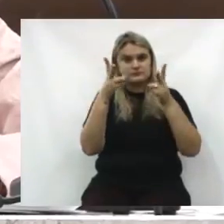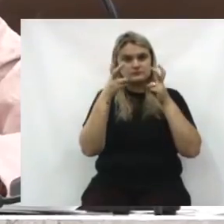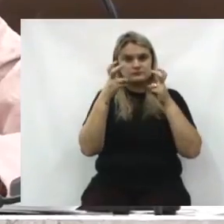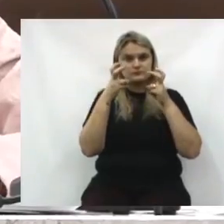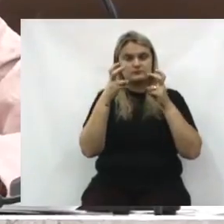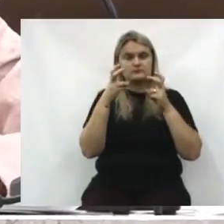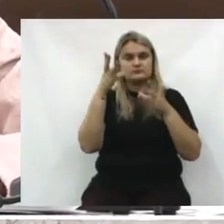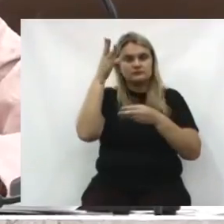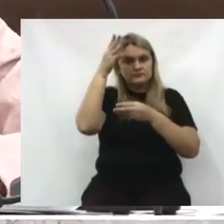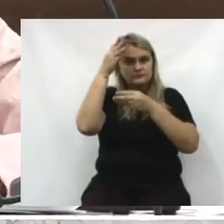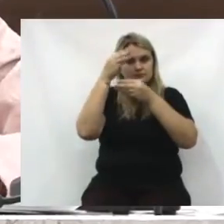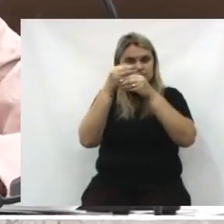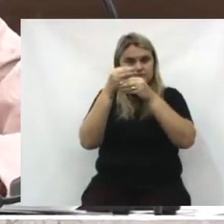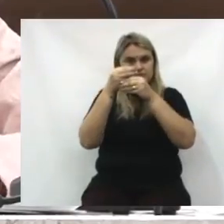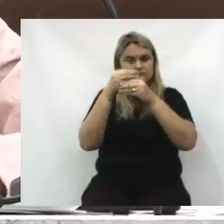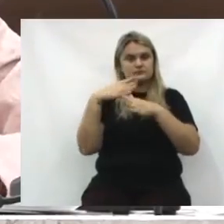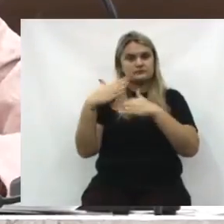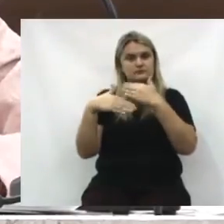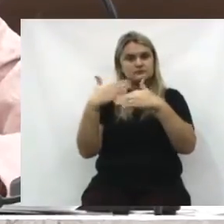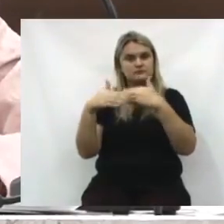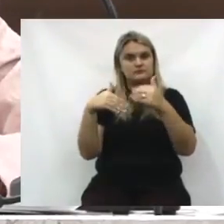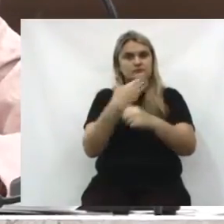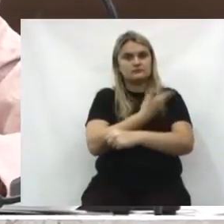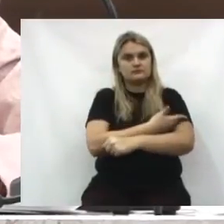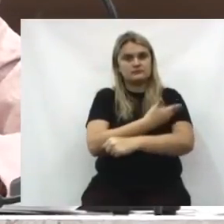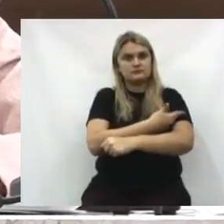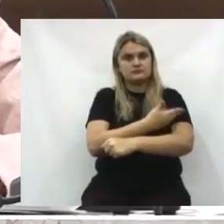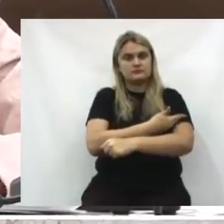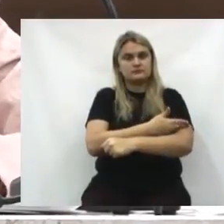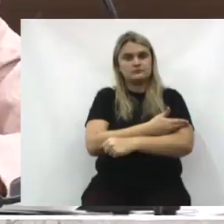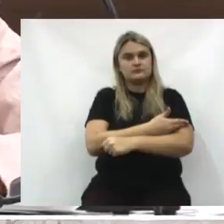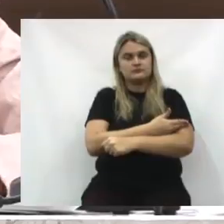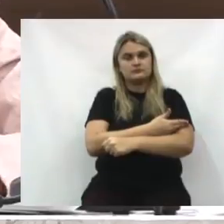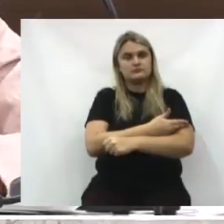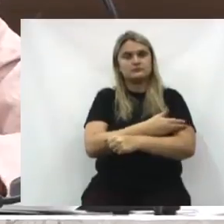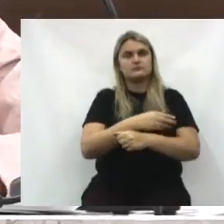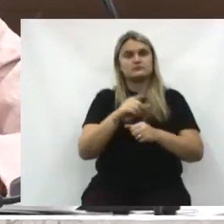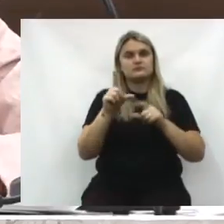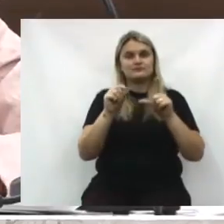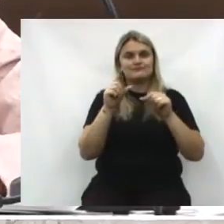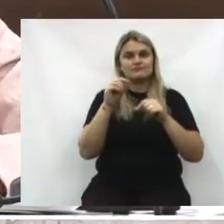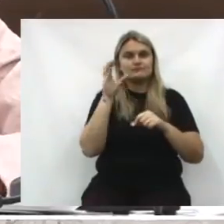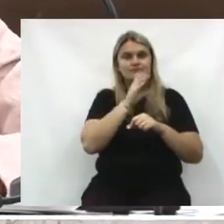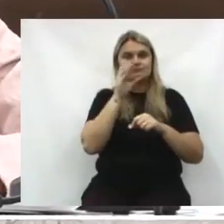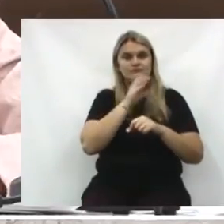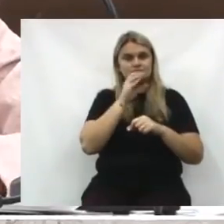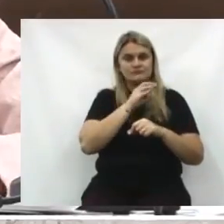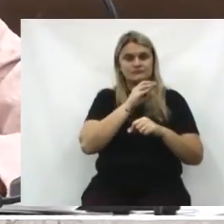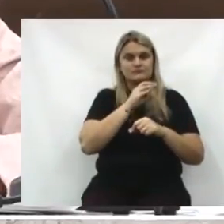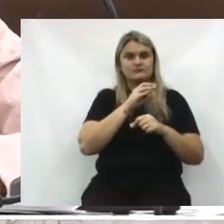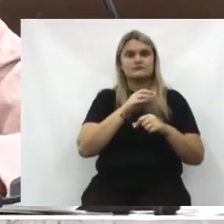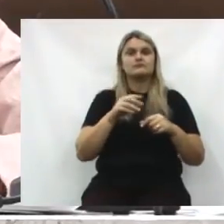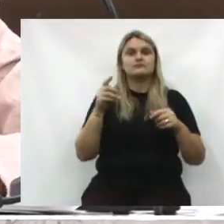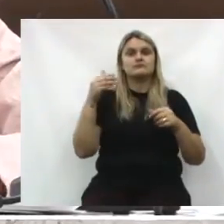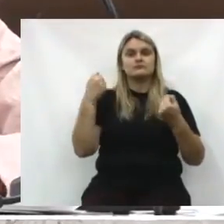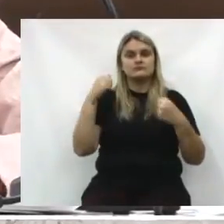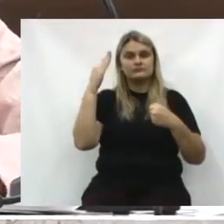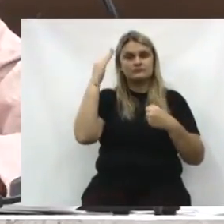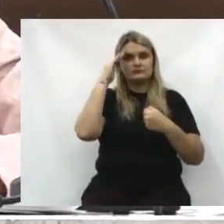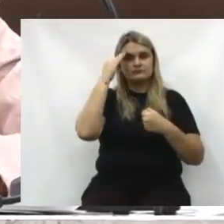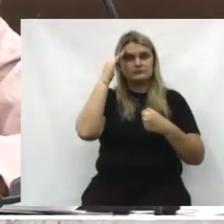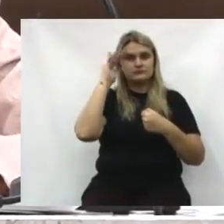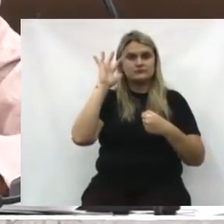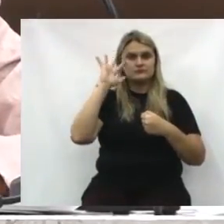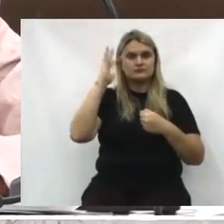reflexão, análise e síntese, desenvolver habilidades e hábitos necessários à tomada de